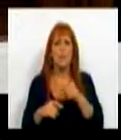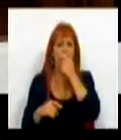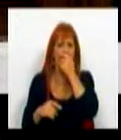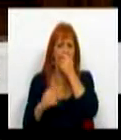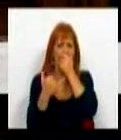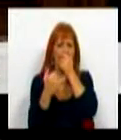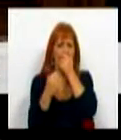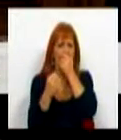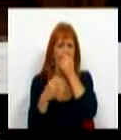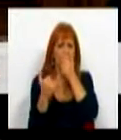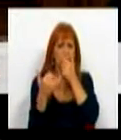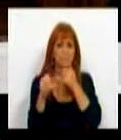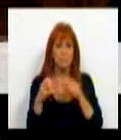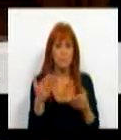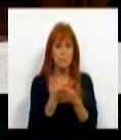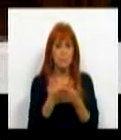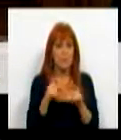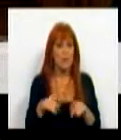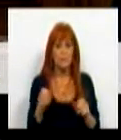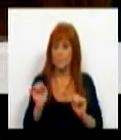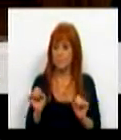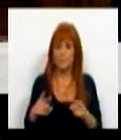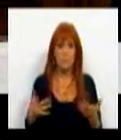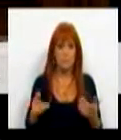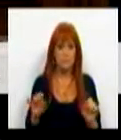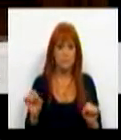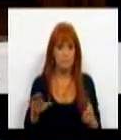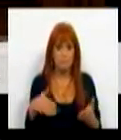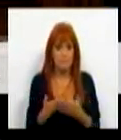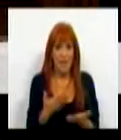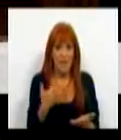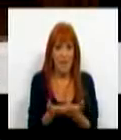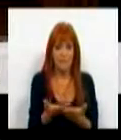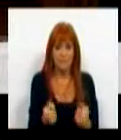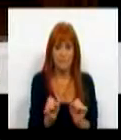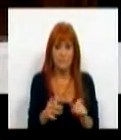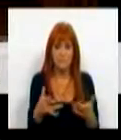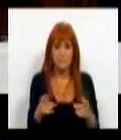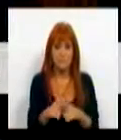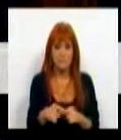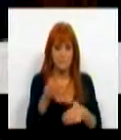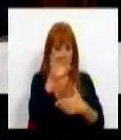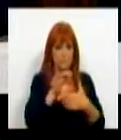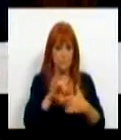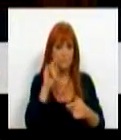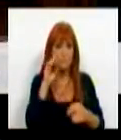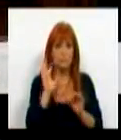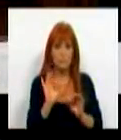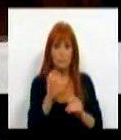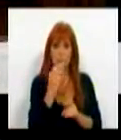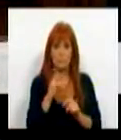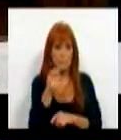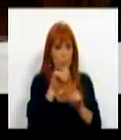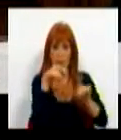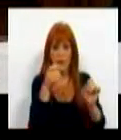de 2012, as operações que existiram não tinham qualquer tipo de efeito nos rácios prudenciais